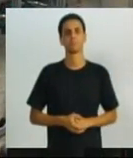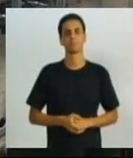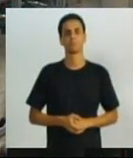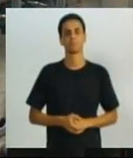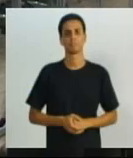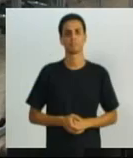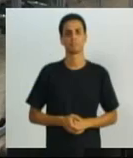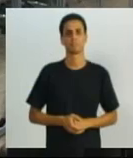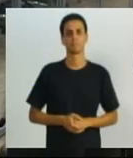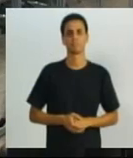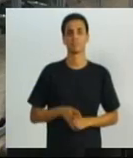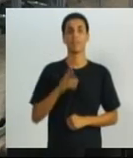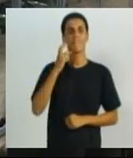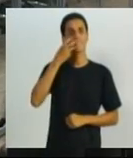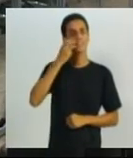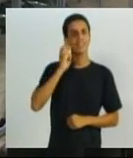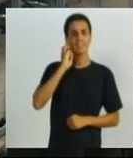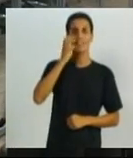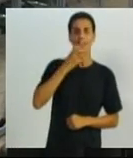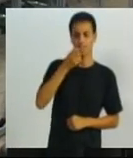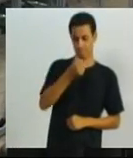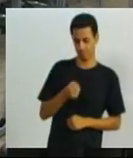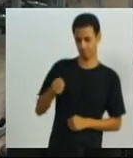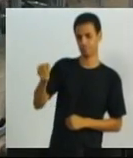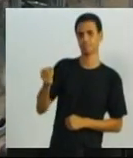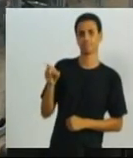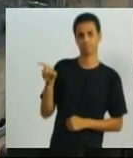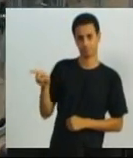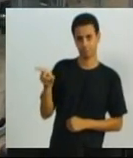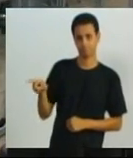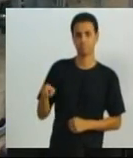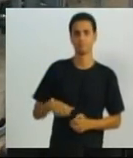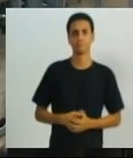Repasso os trabalhos ao vereador Vanderlei, que preside essa reunião.